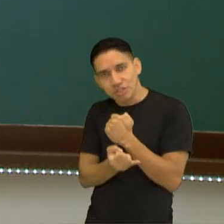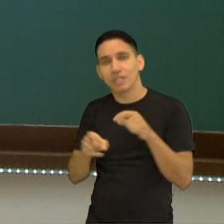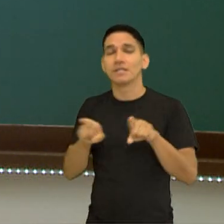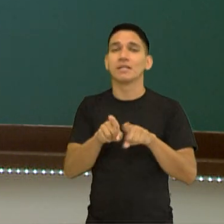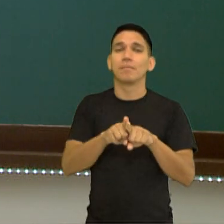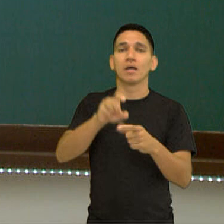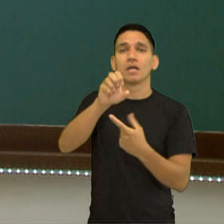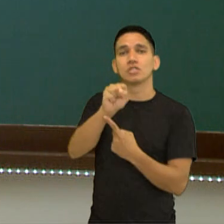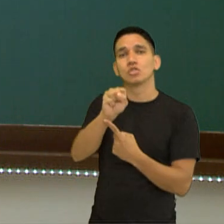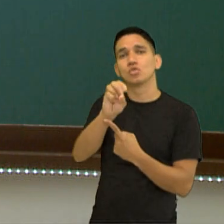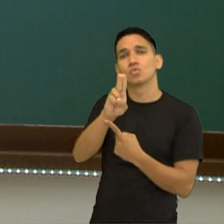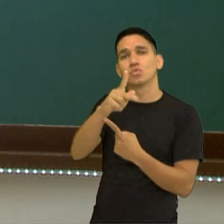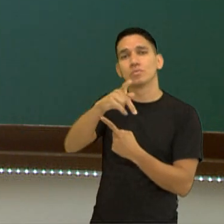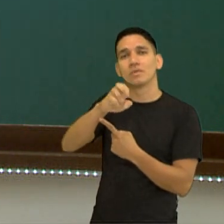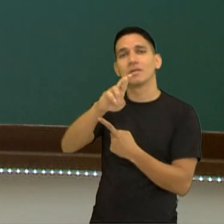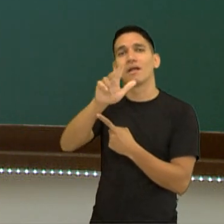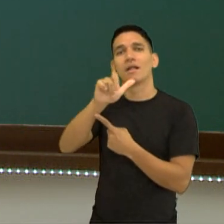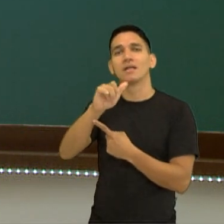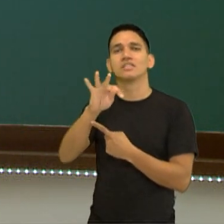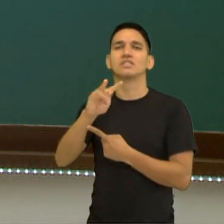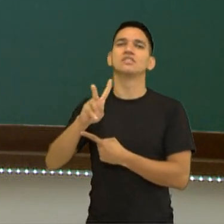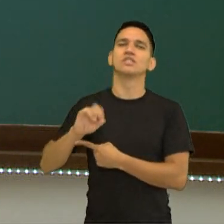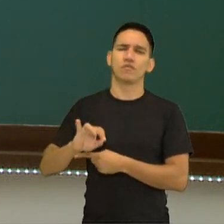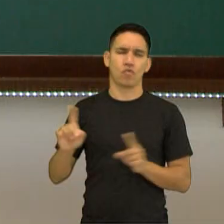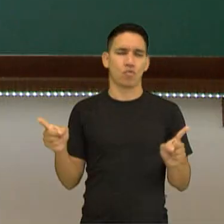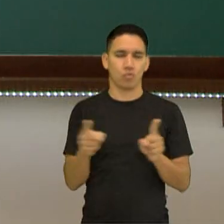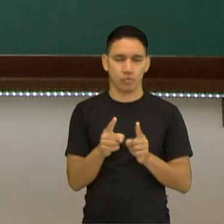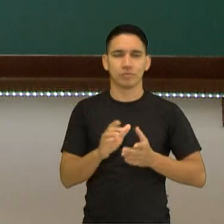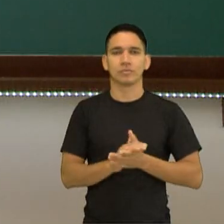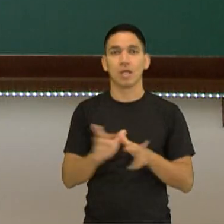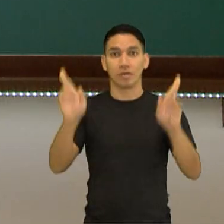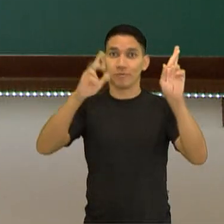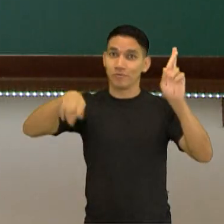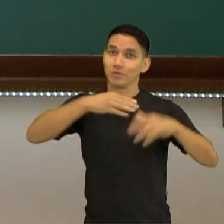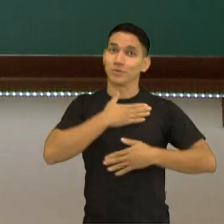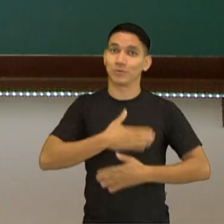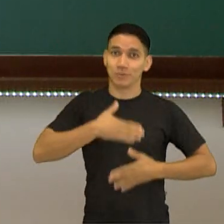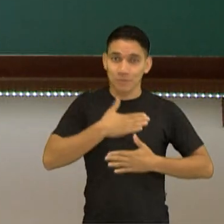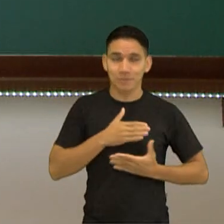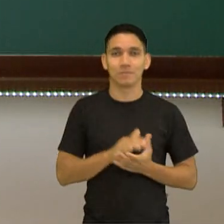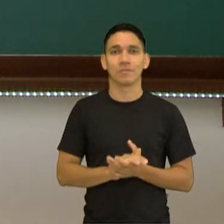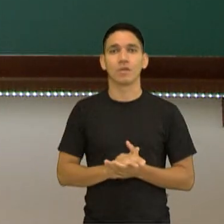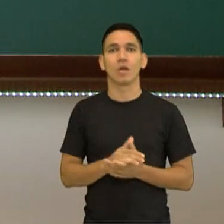com os adjetivos curtos, pessoal. E é isso aí. Espero que tenham gostado.